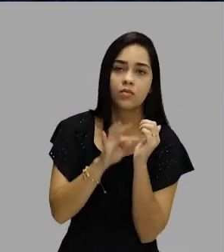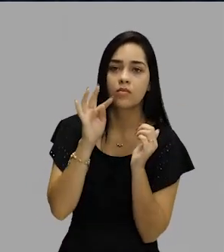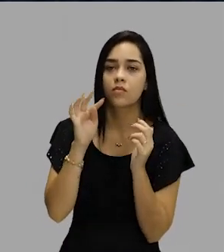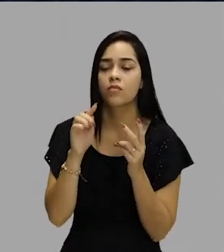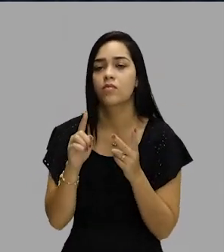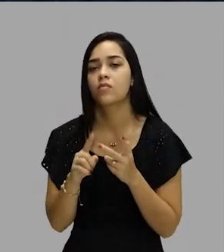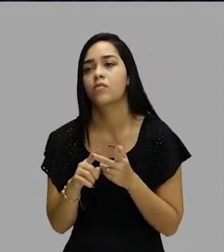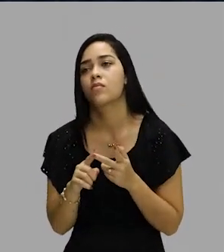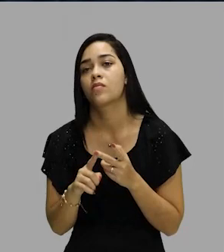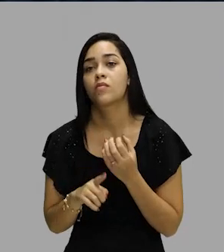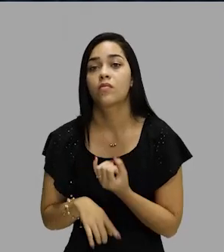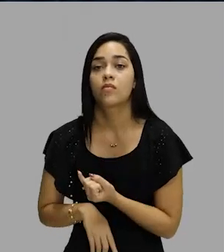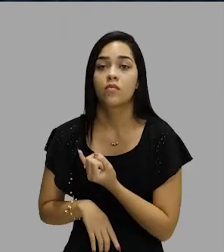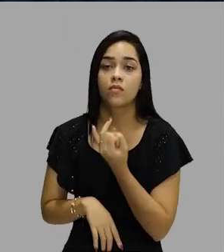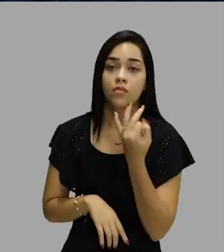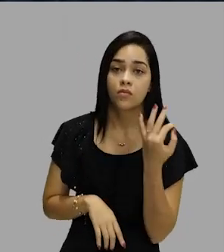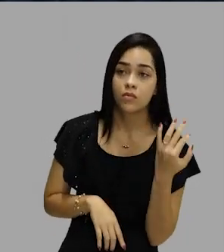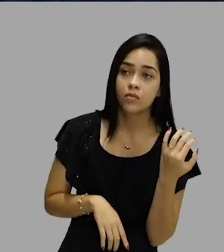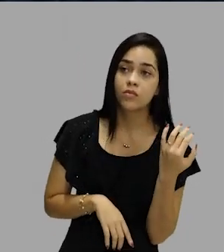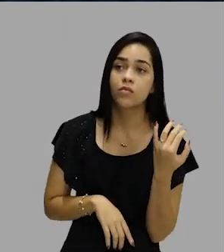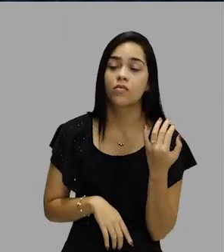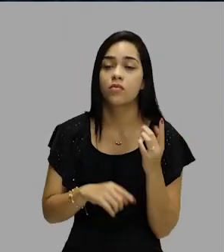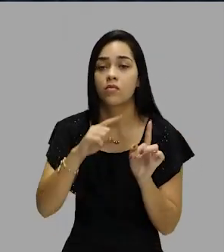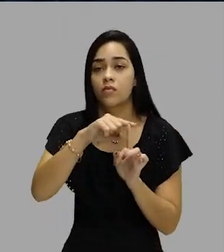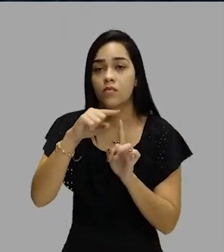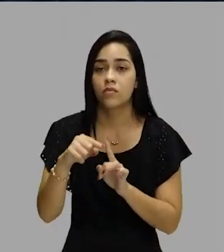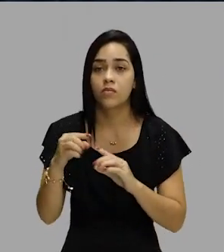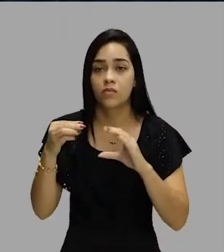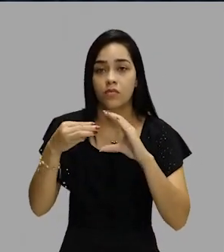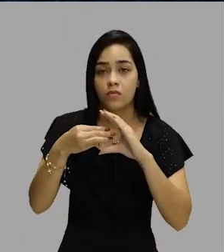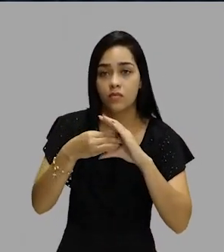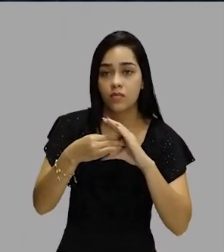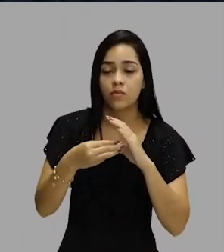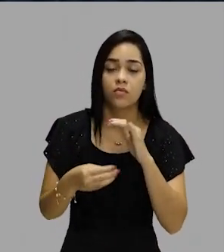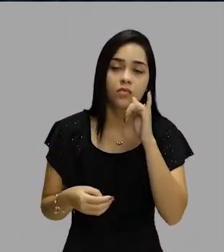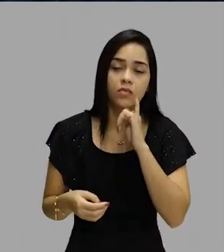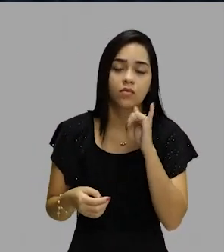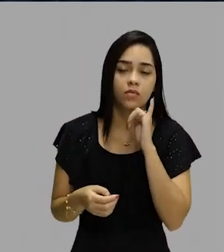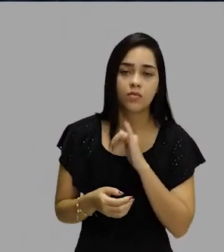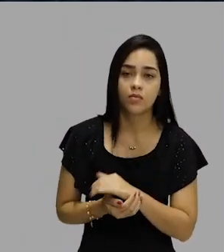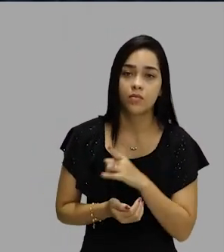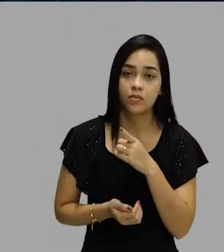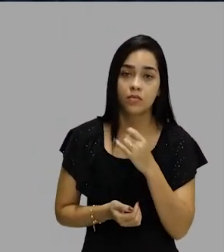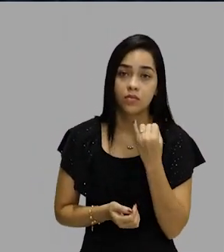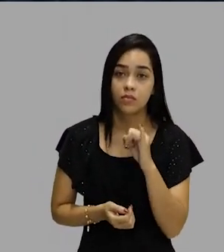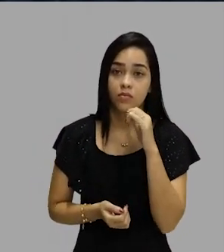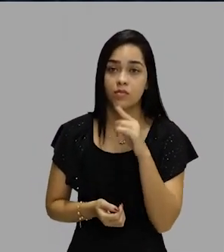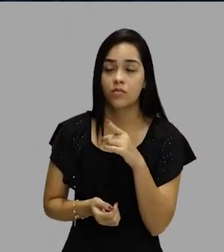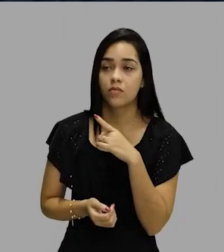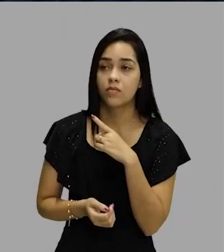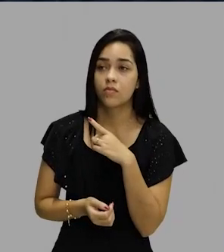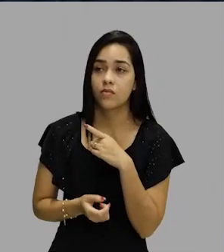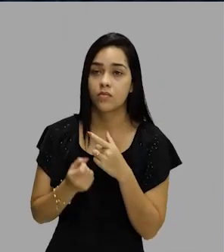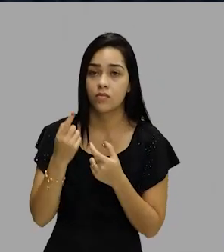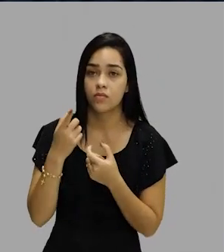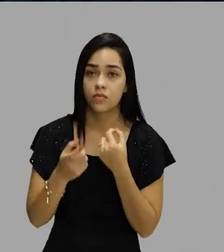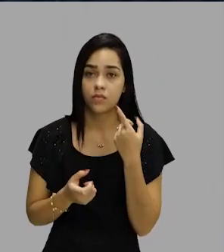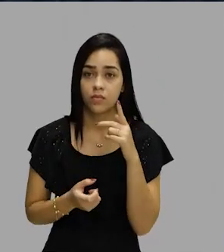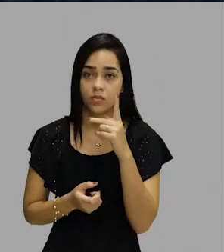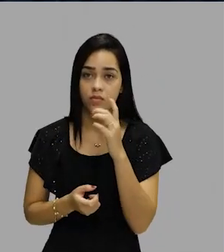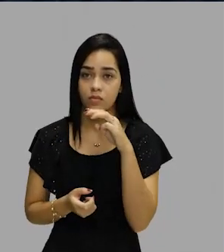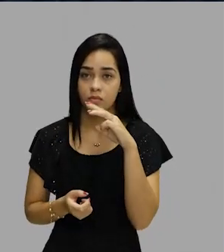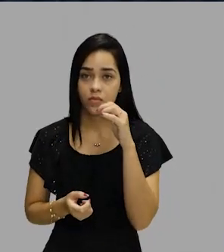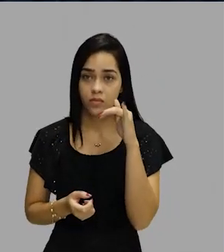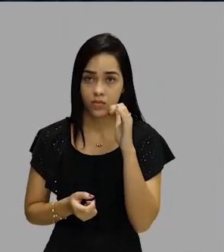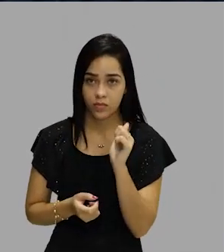né, quantidade de determinados tipos de células. Por exemplo, se você tiver poucas hemácias, que